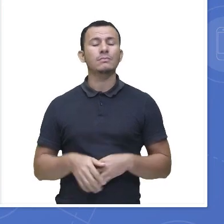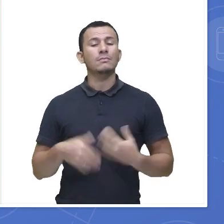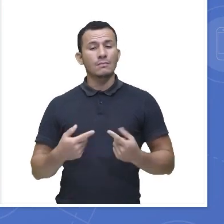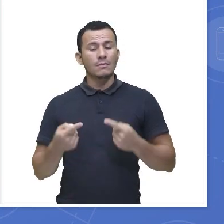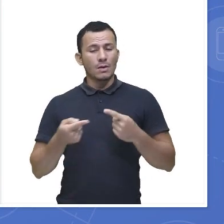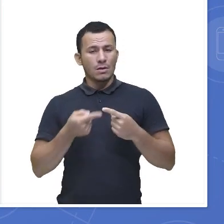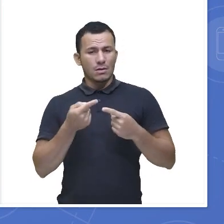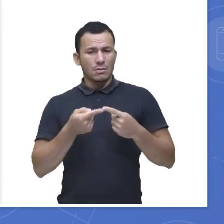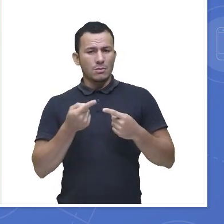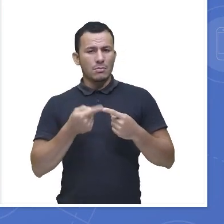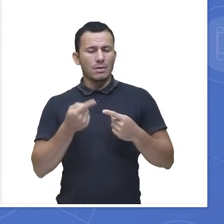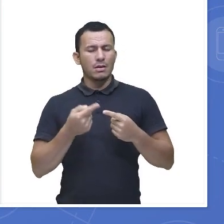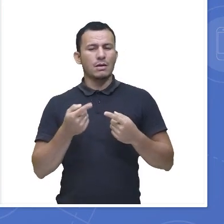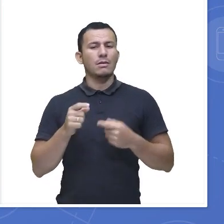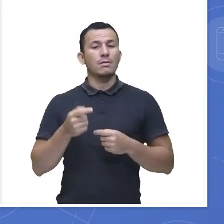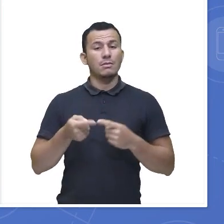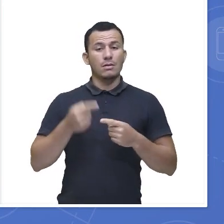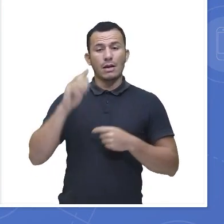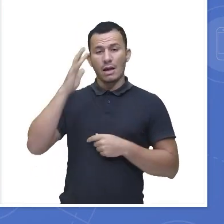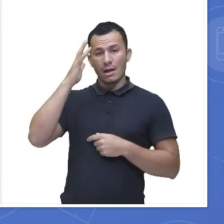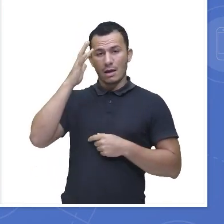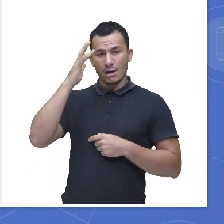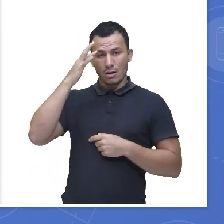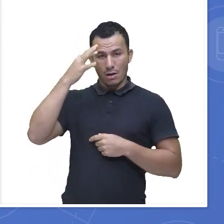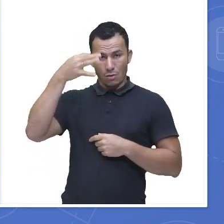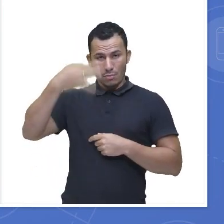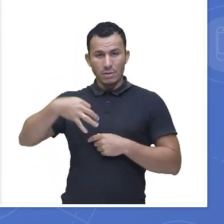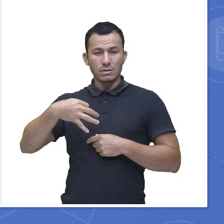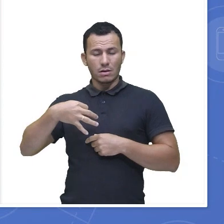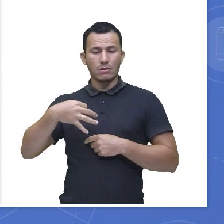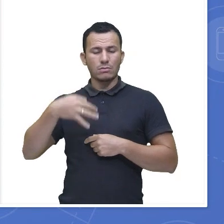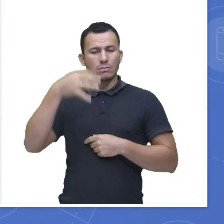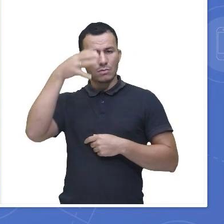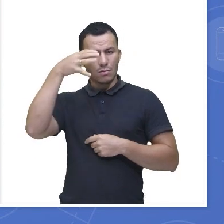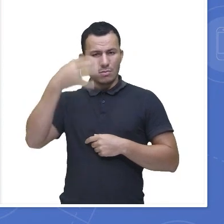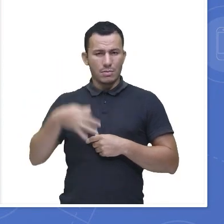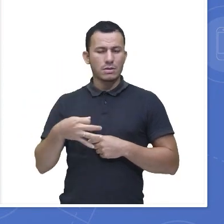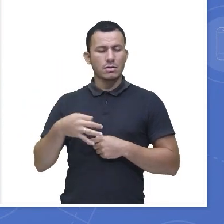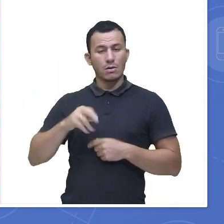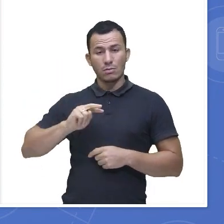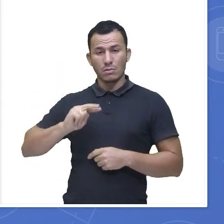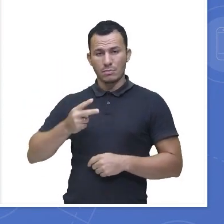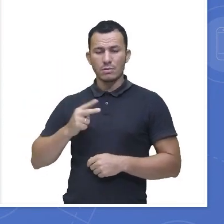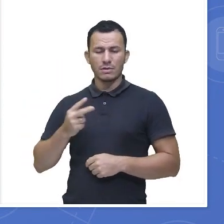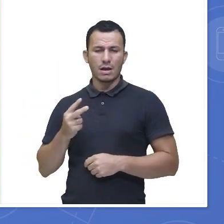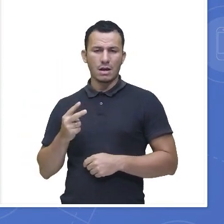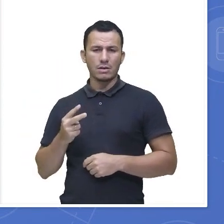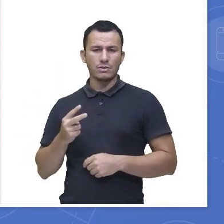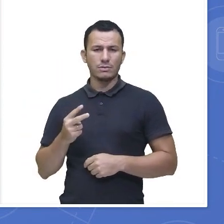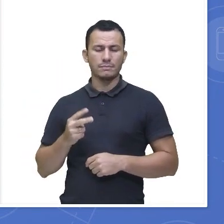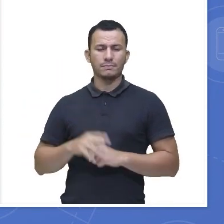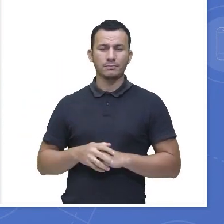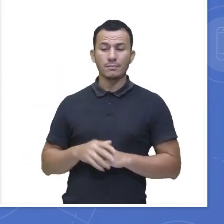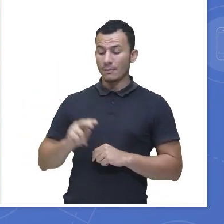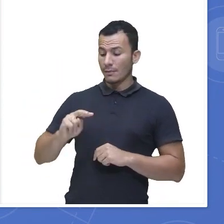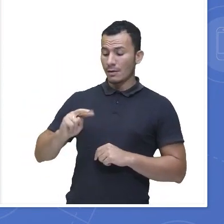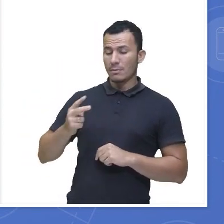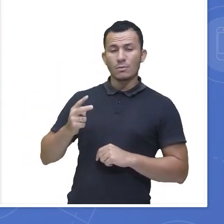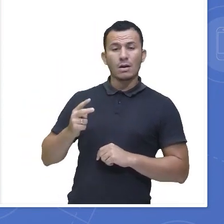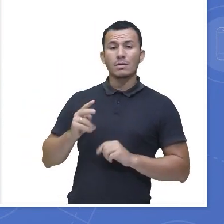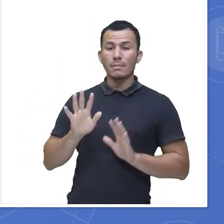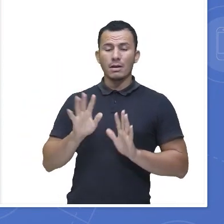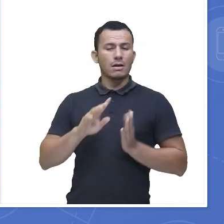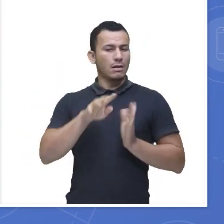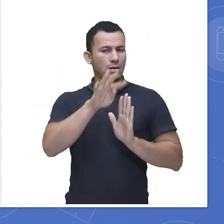razões por que você deve compreender muito bem a questão da ambiguidade é que no seu texto